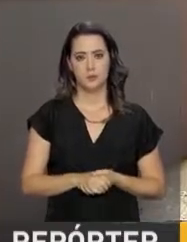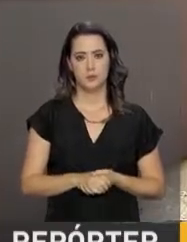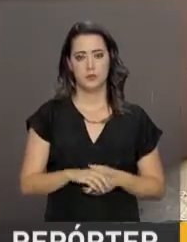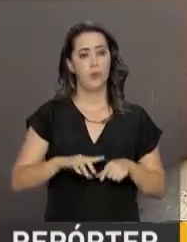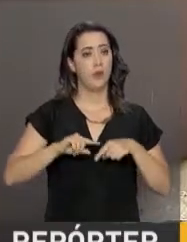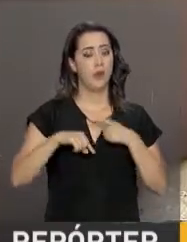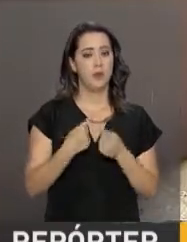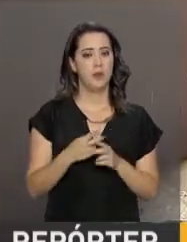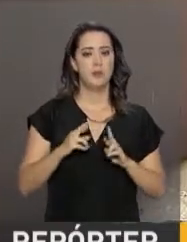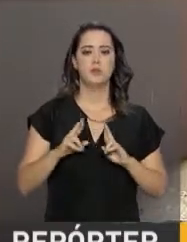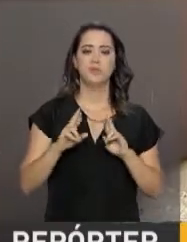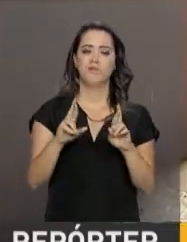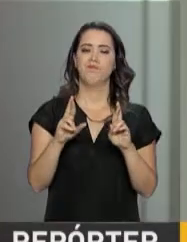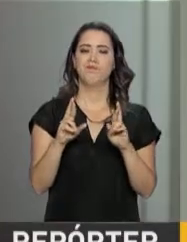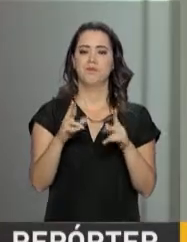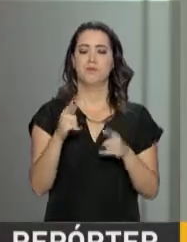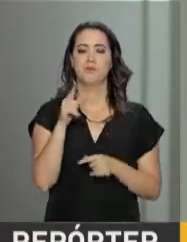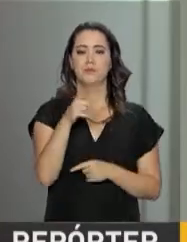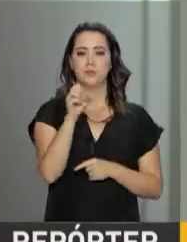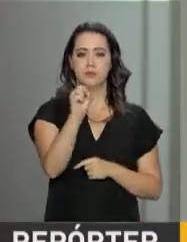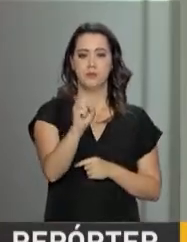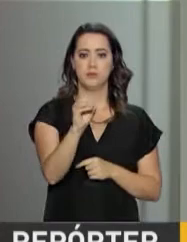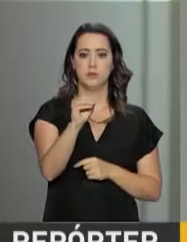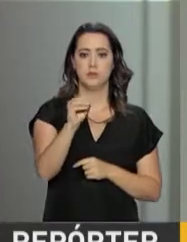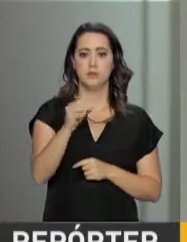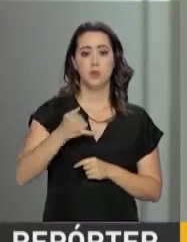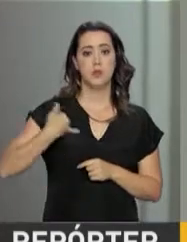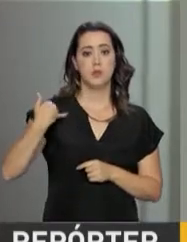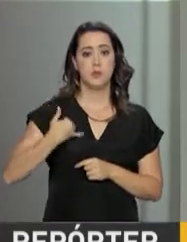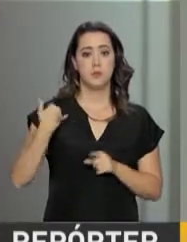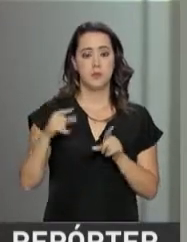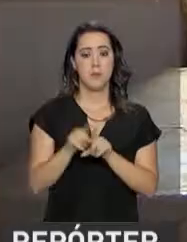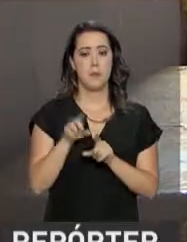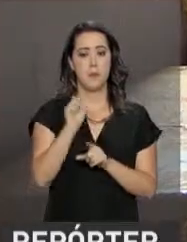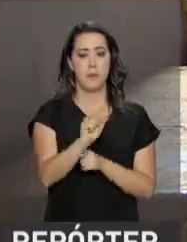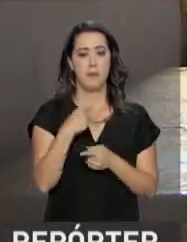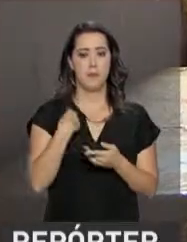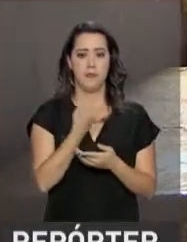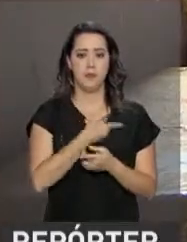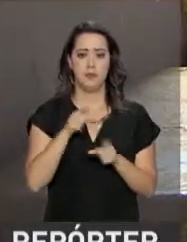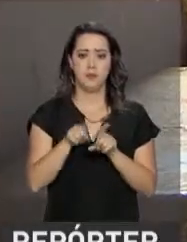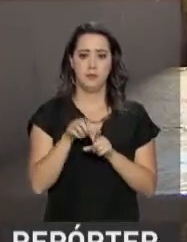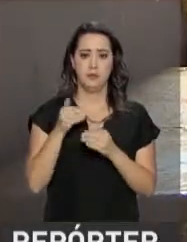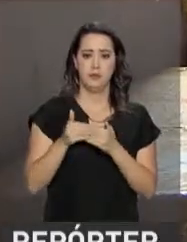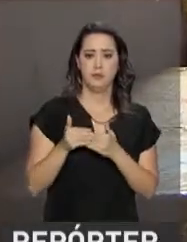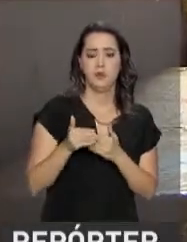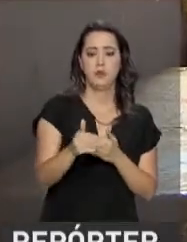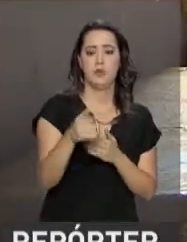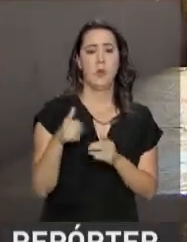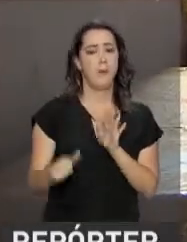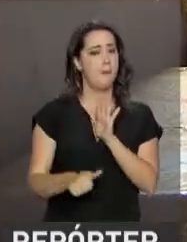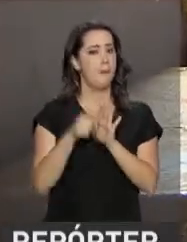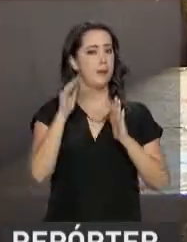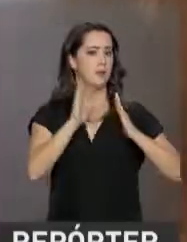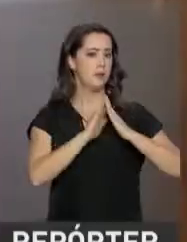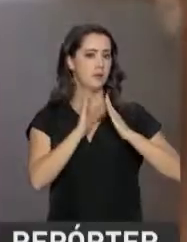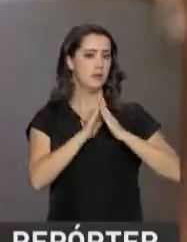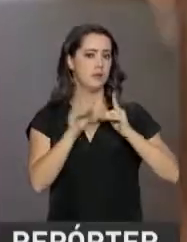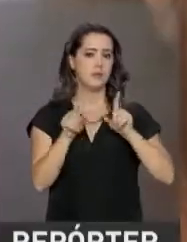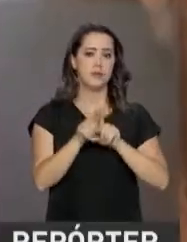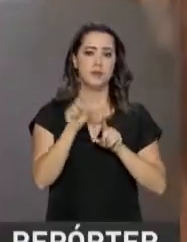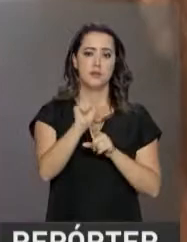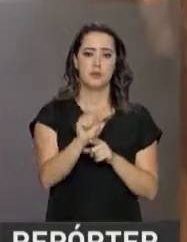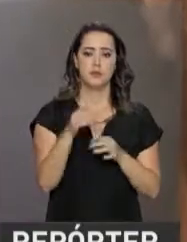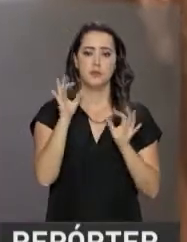Depois de muita espera, aos 80 anos de idade, a dona Maria Luísa conquistou a primeira casa própria. E